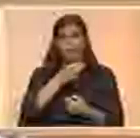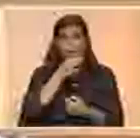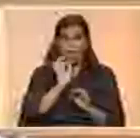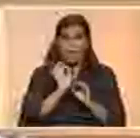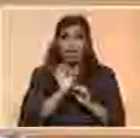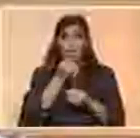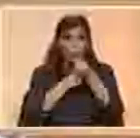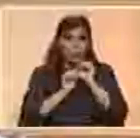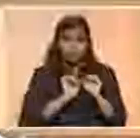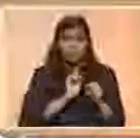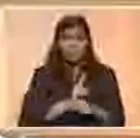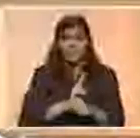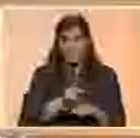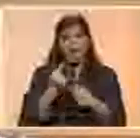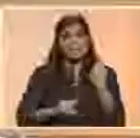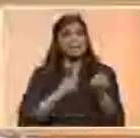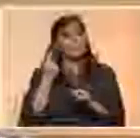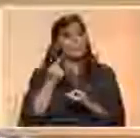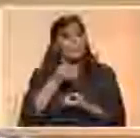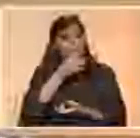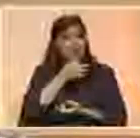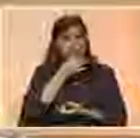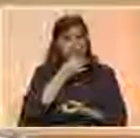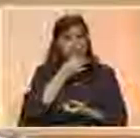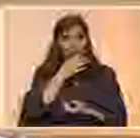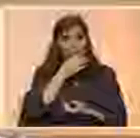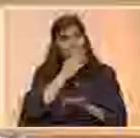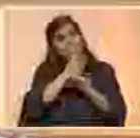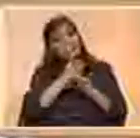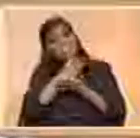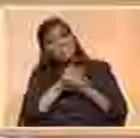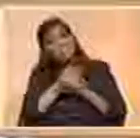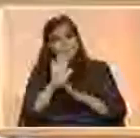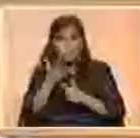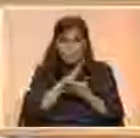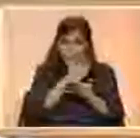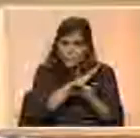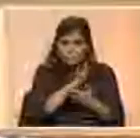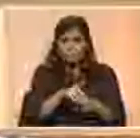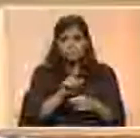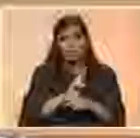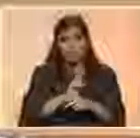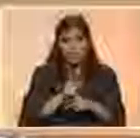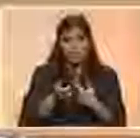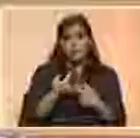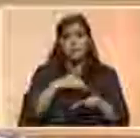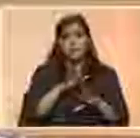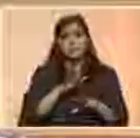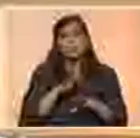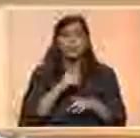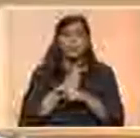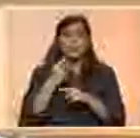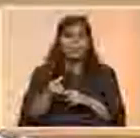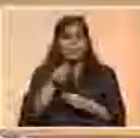referir, muito provavelmente, na maioria das vezes, a uma dieta semi-vegetariana, ou seja, que efetivamente faz uma recusa da escolha